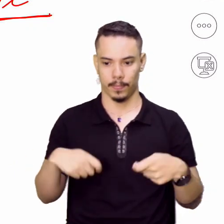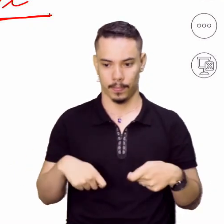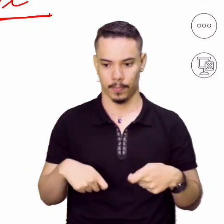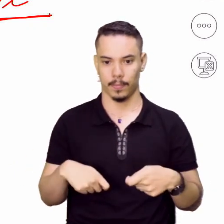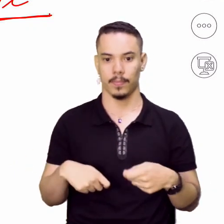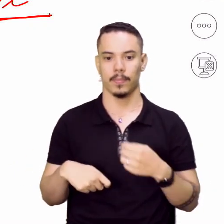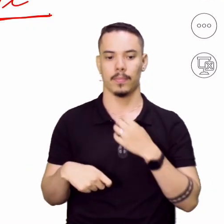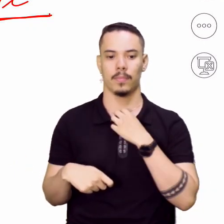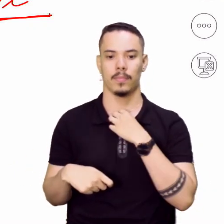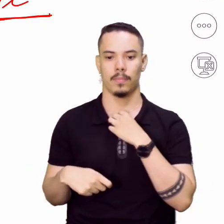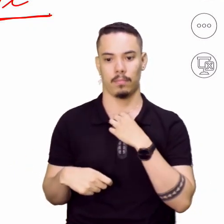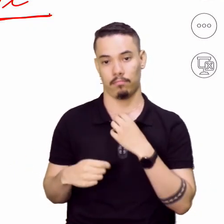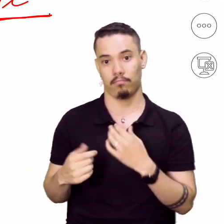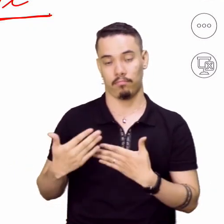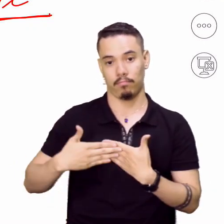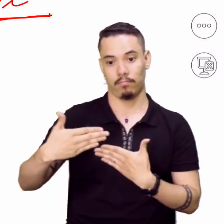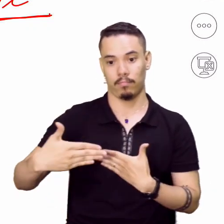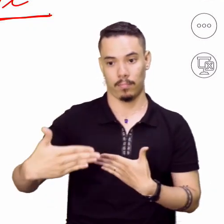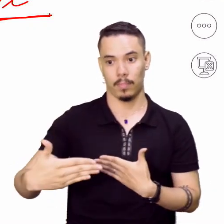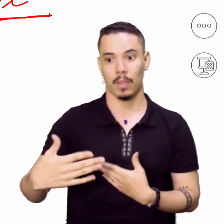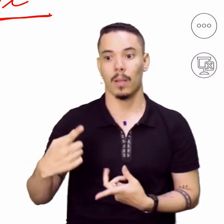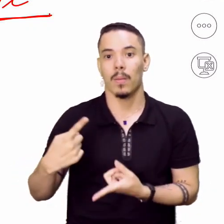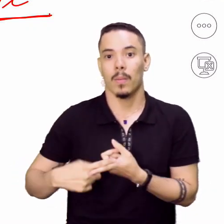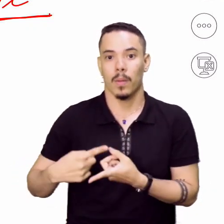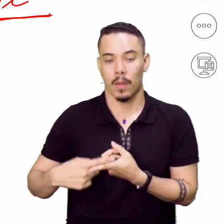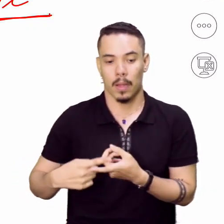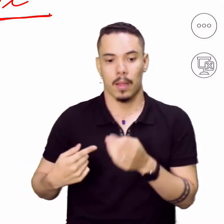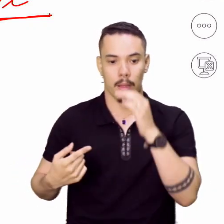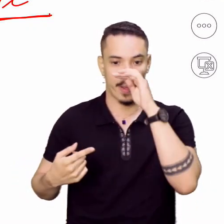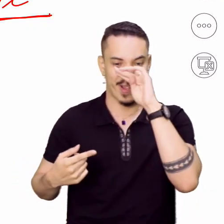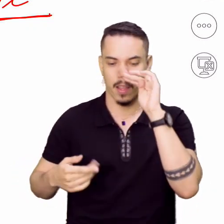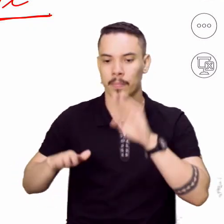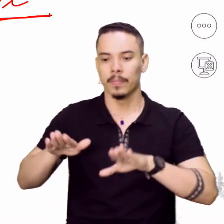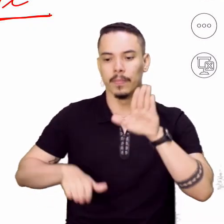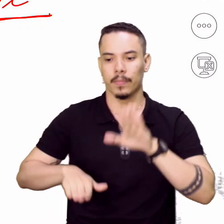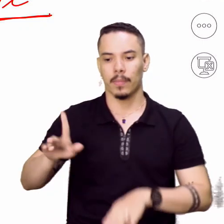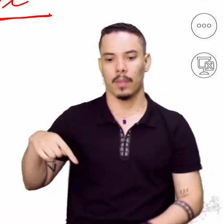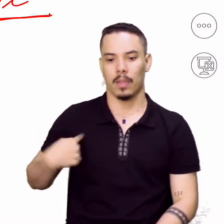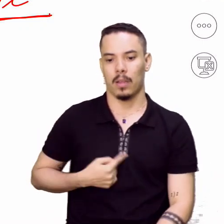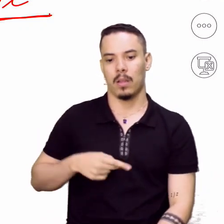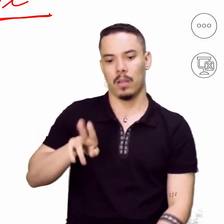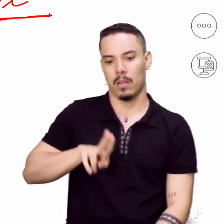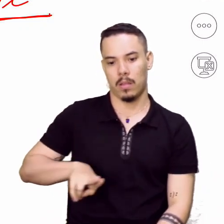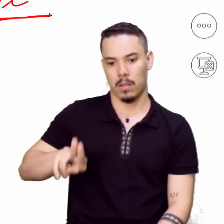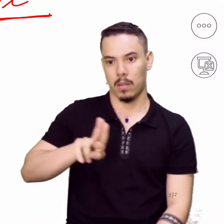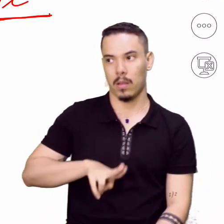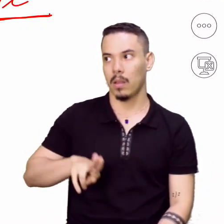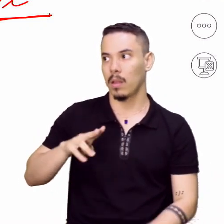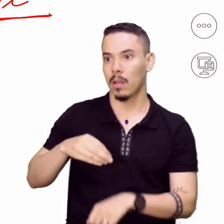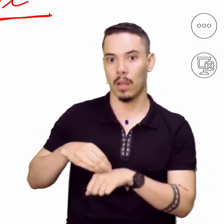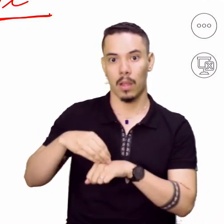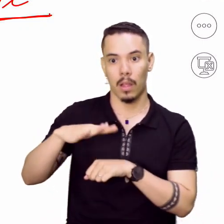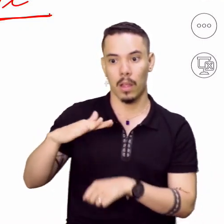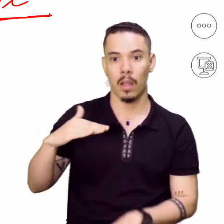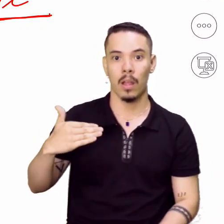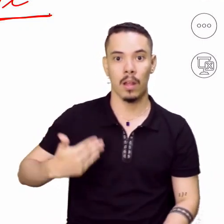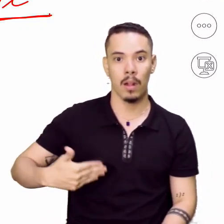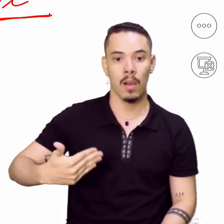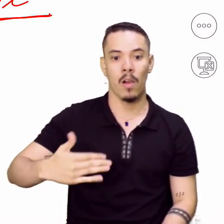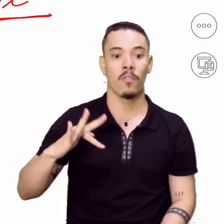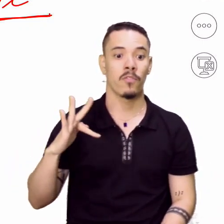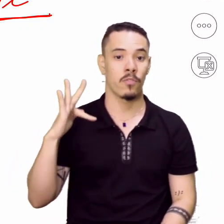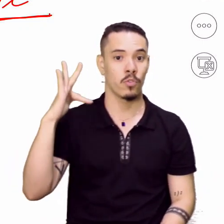eh possível porque geralmente a gente vai usar esse Will para indicar uma ideia de futuro